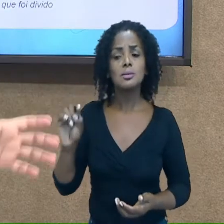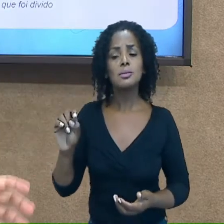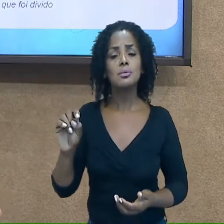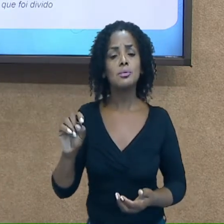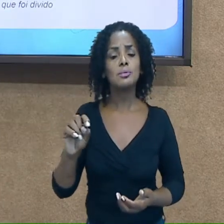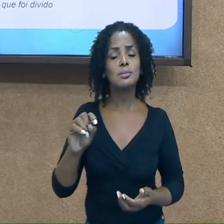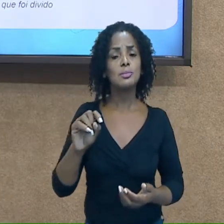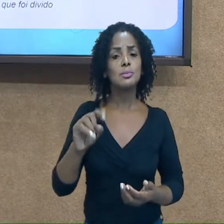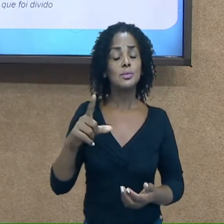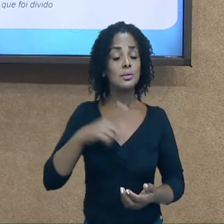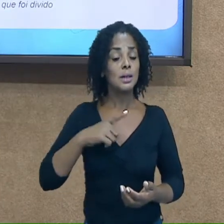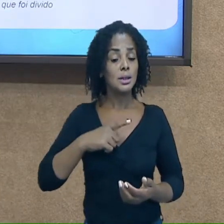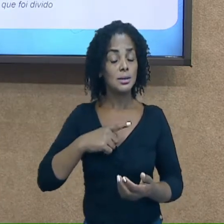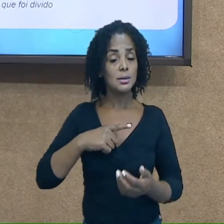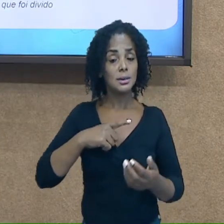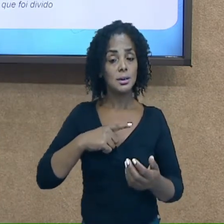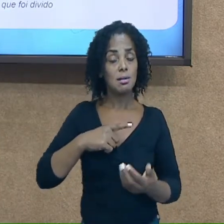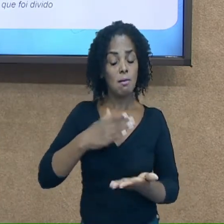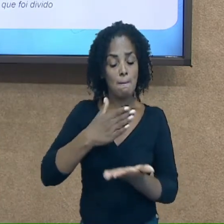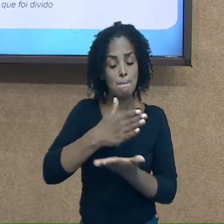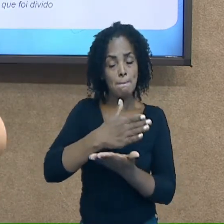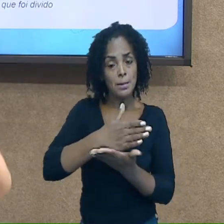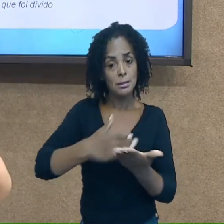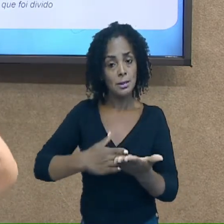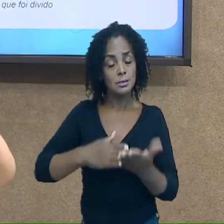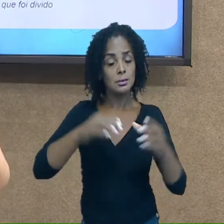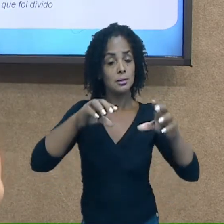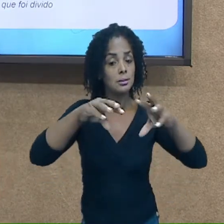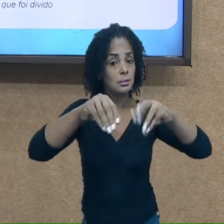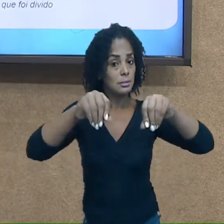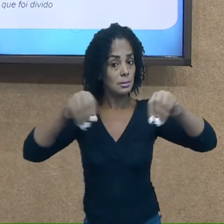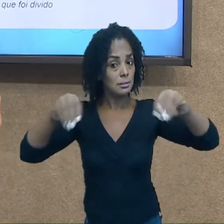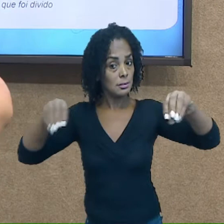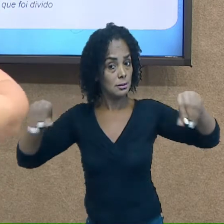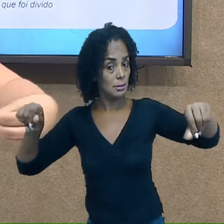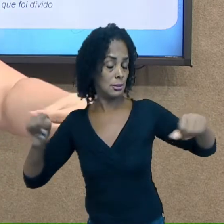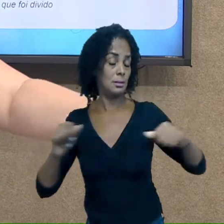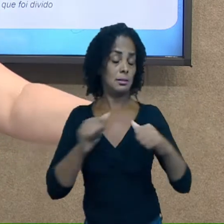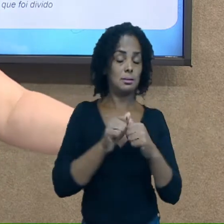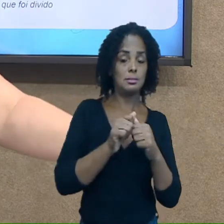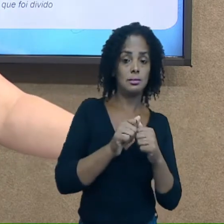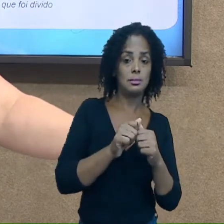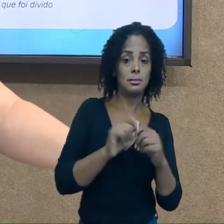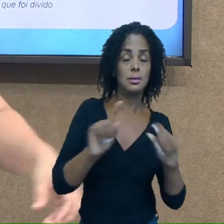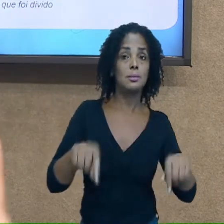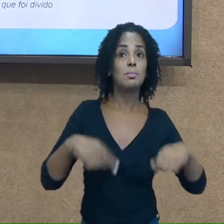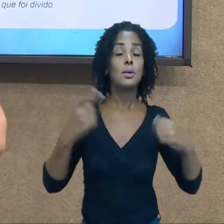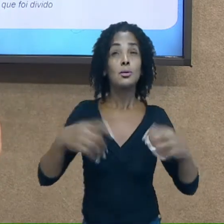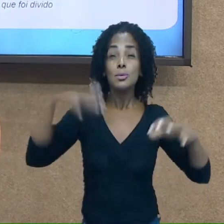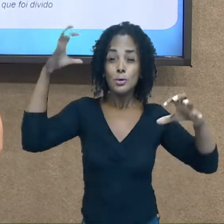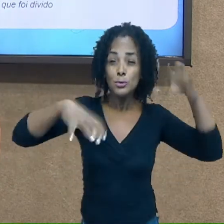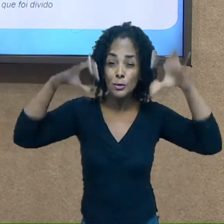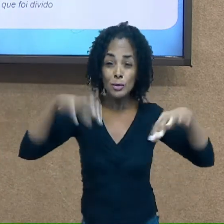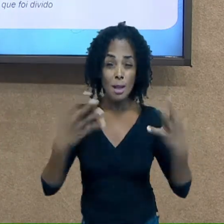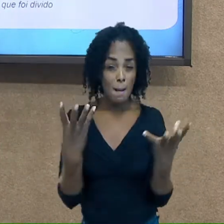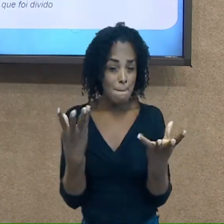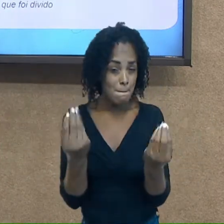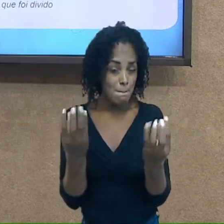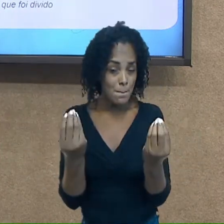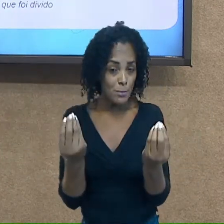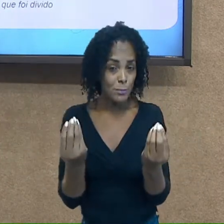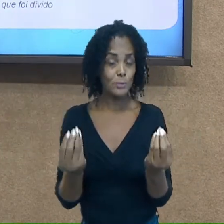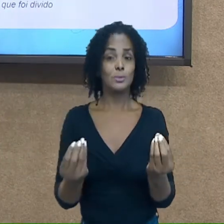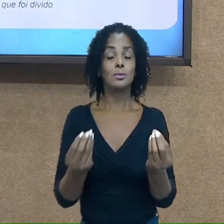de cada nó. Ou seja, quando a cheia vinha, eles colocavam novamente aquela corda e cada um já sabia